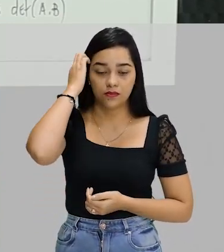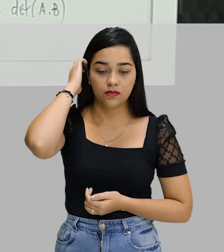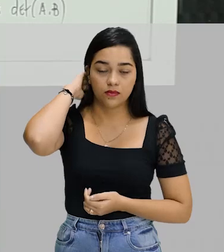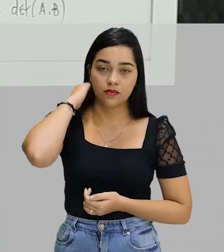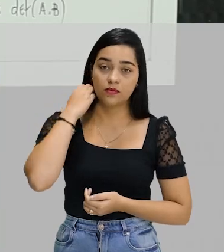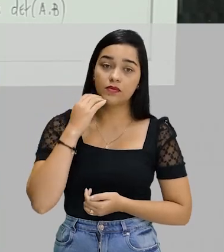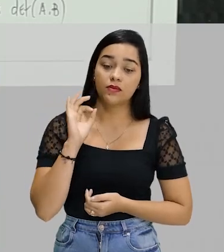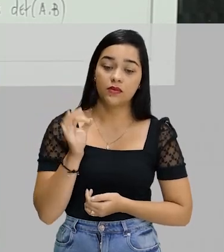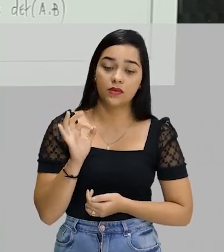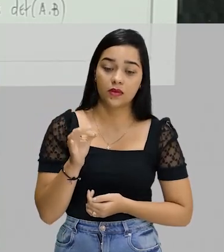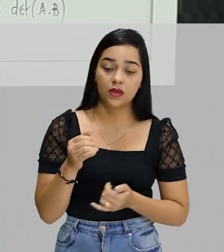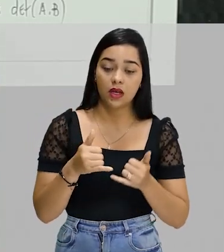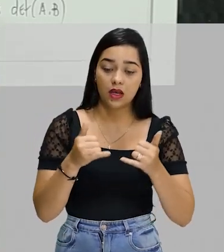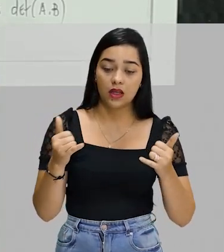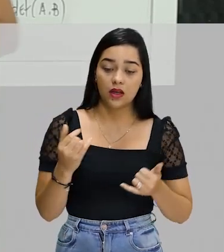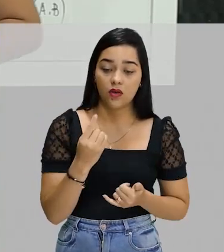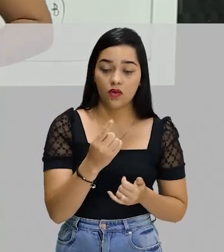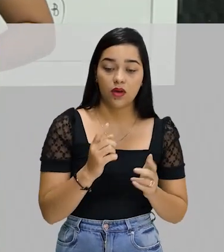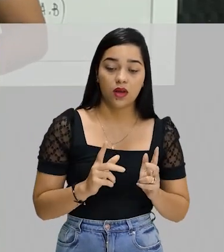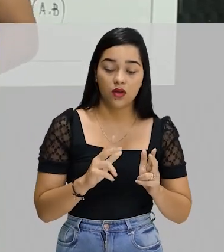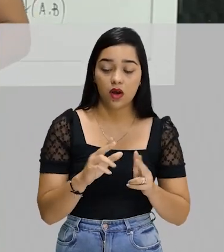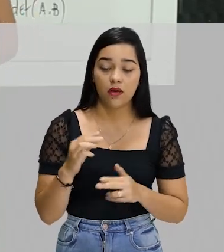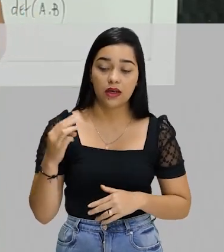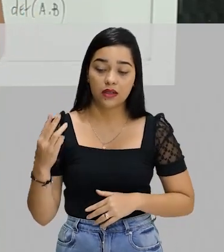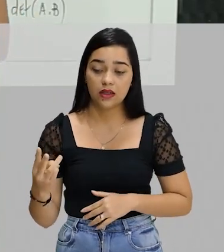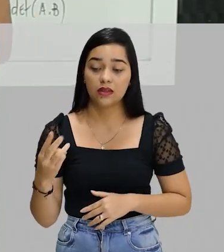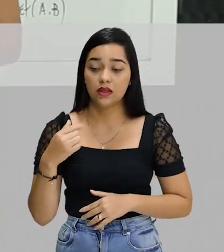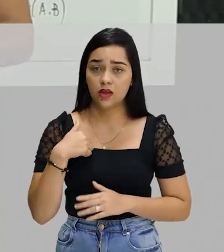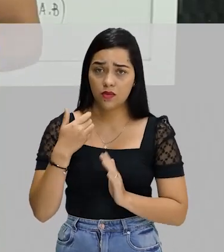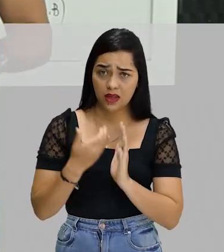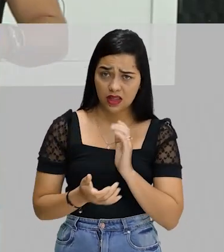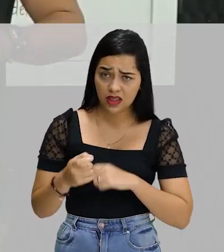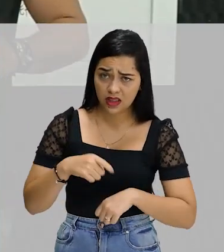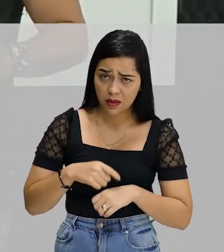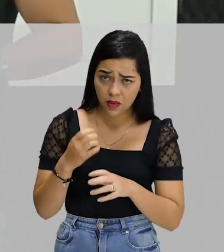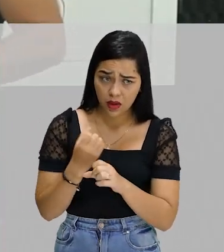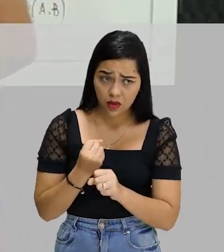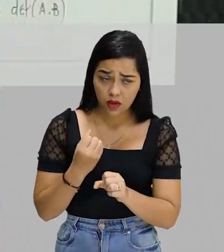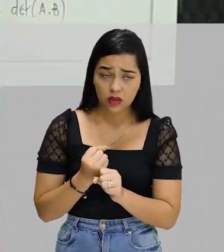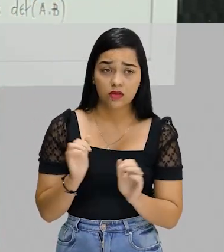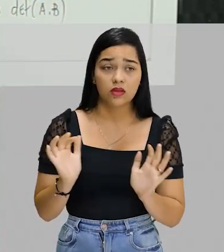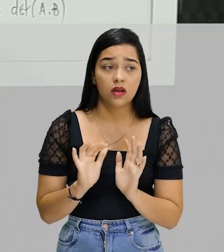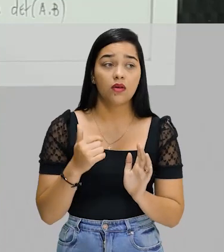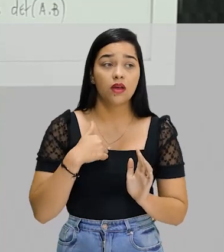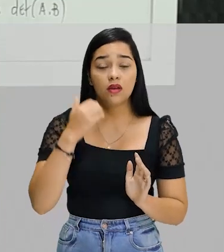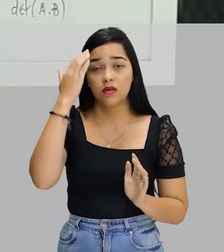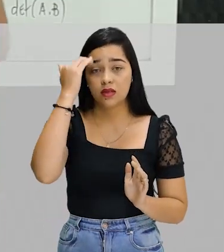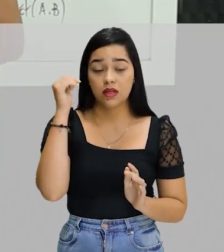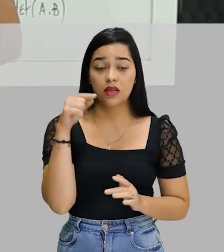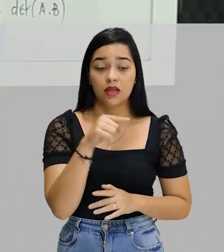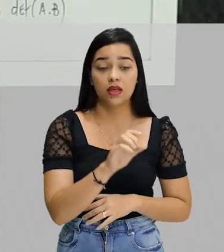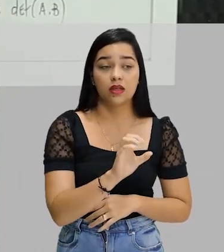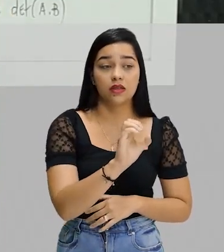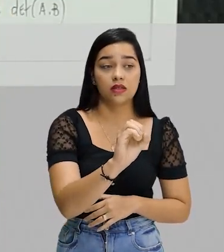Certo? A linha 1 é igual à linha 3. Então, eu vou perder tempo calculando? Negativo, eu sei que isso aqui é zero.